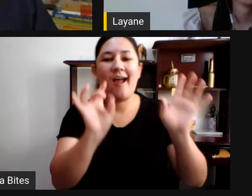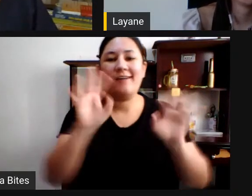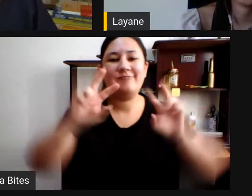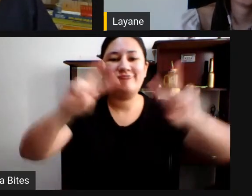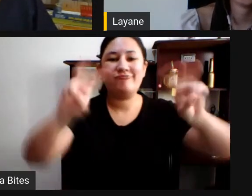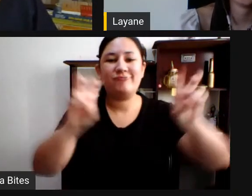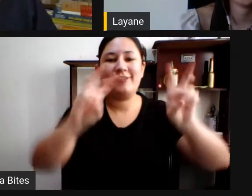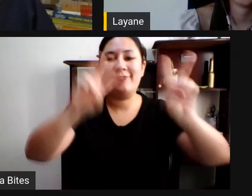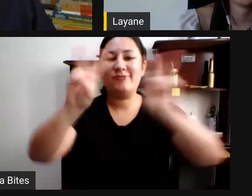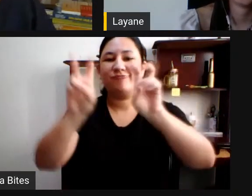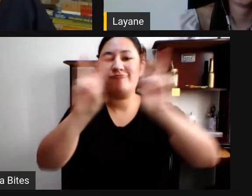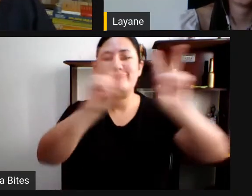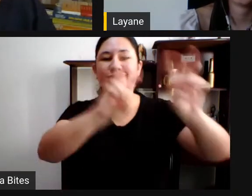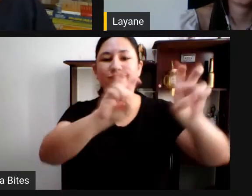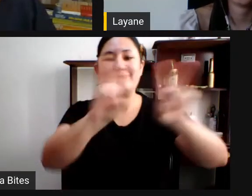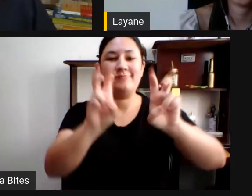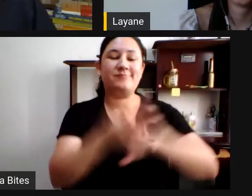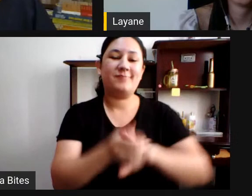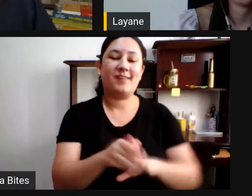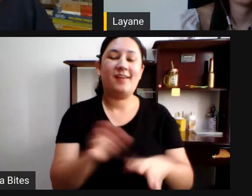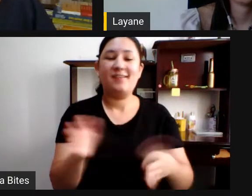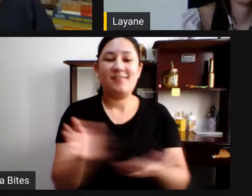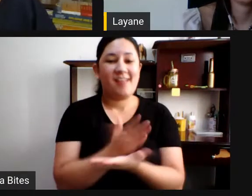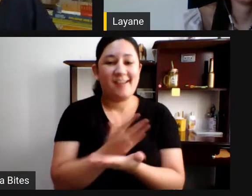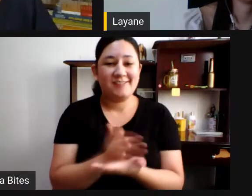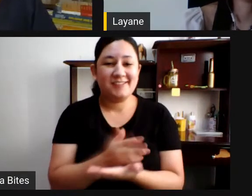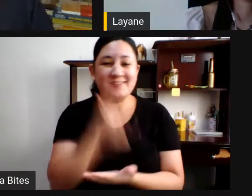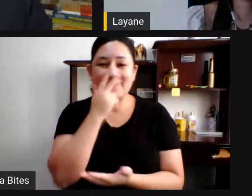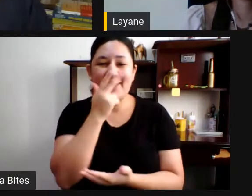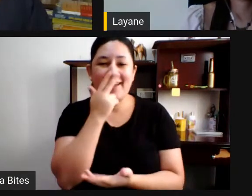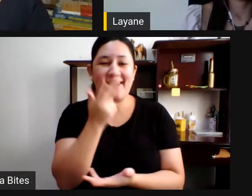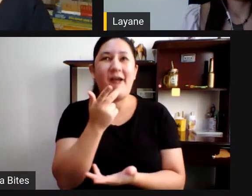disse vou fazer isso por obrigação não é o que parece